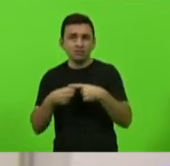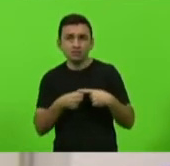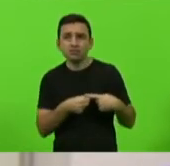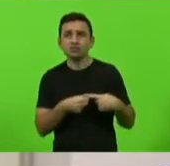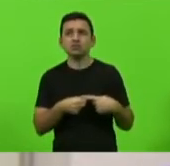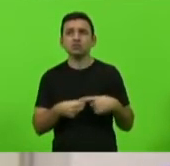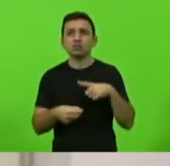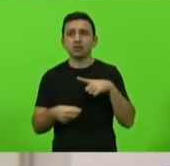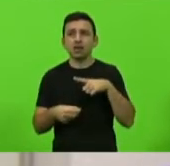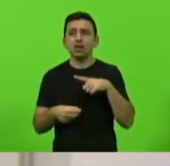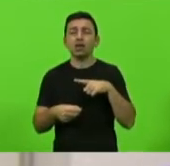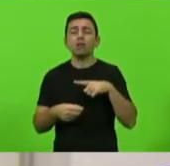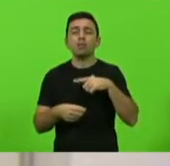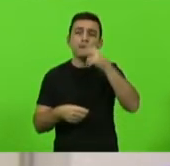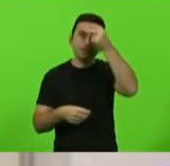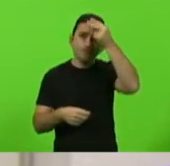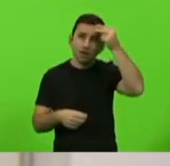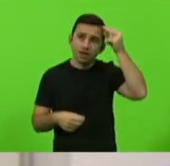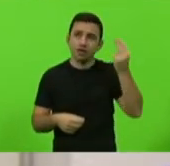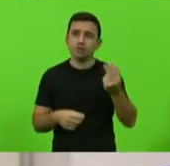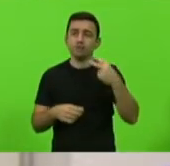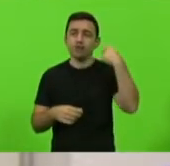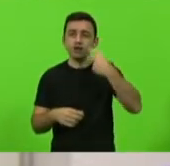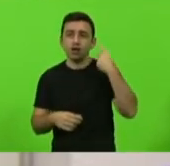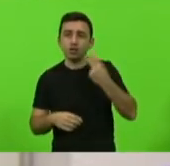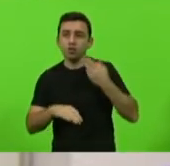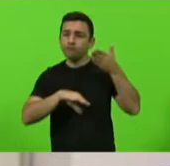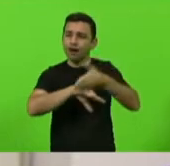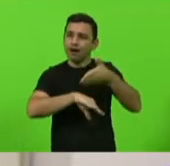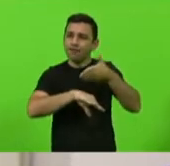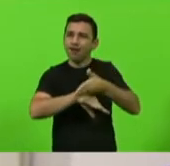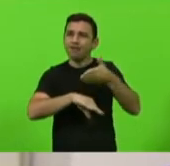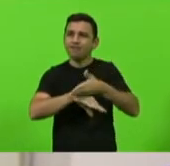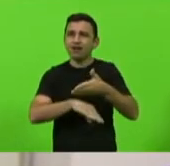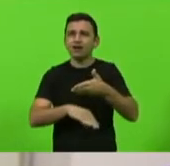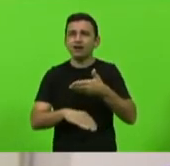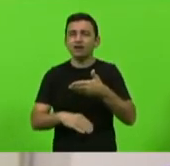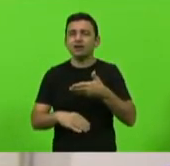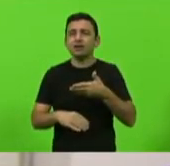do prefeito, batem na porta dos vereadores, que se sentem